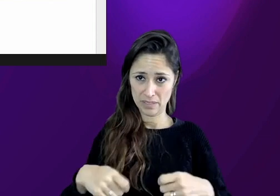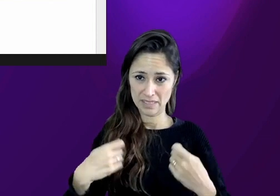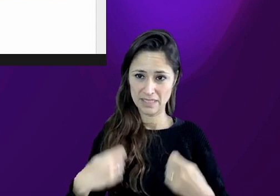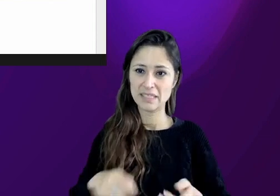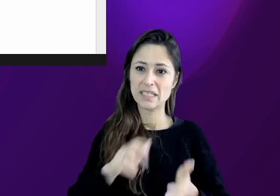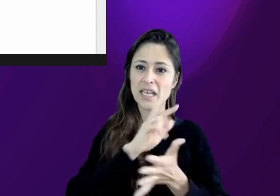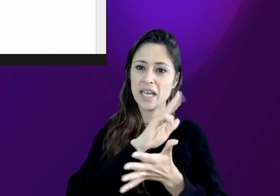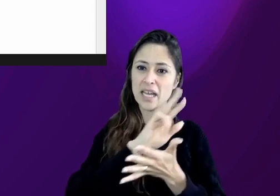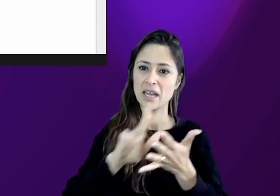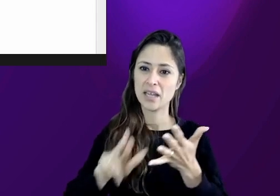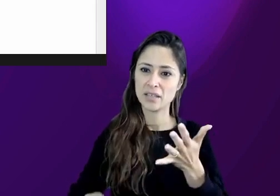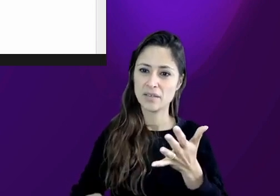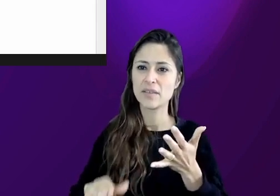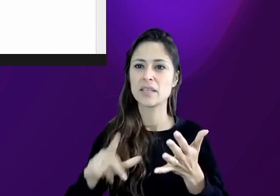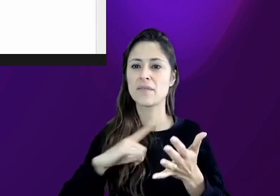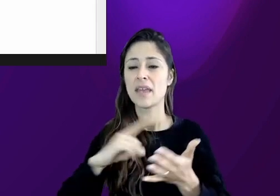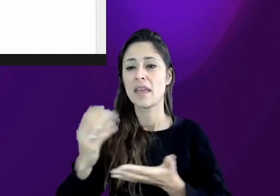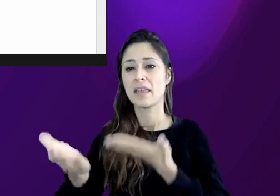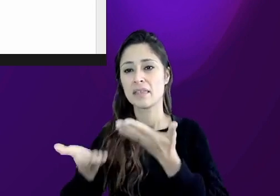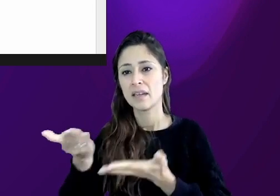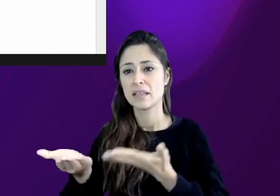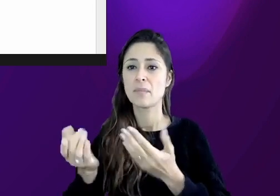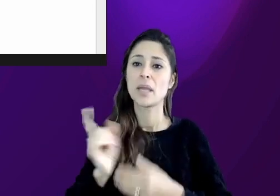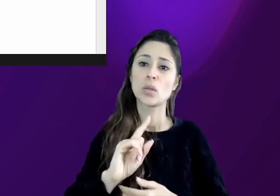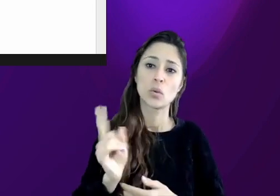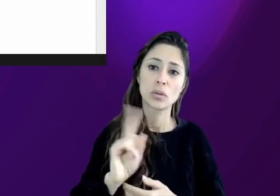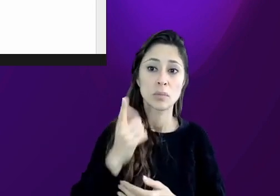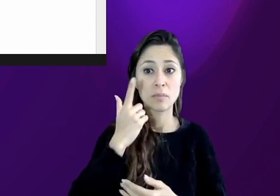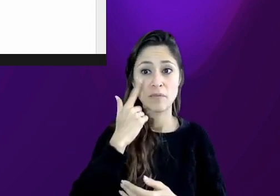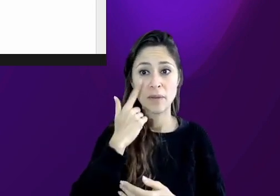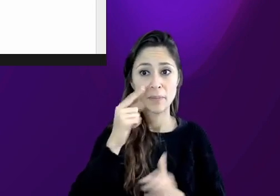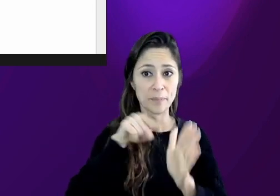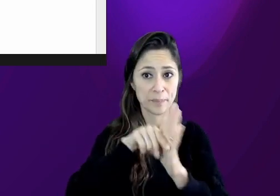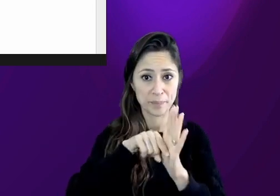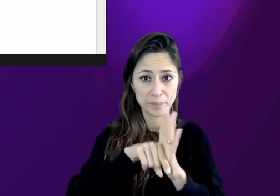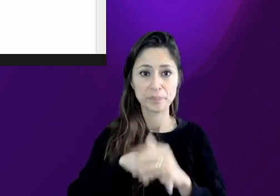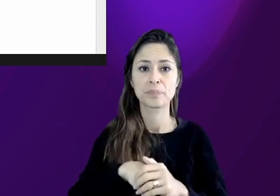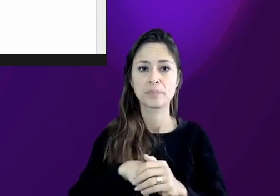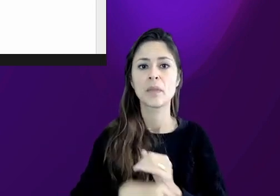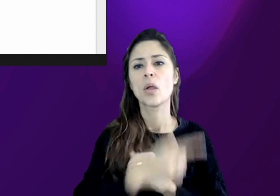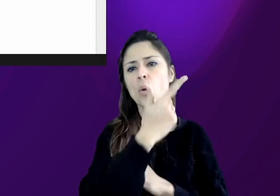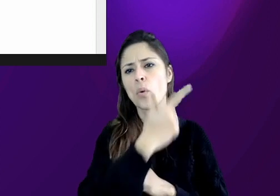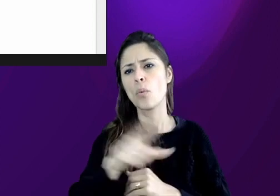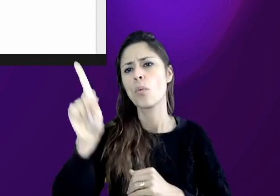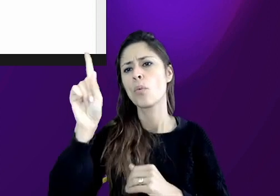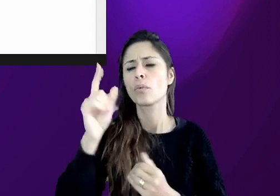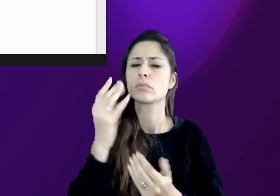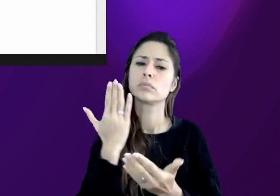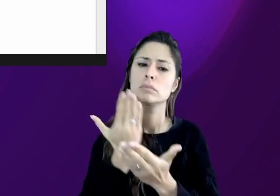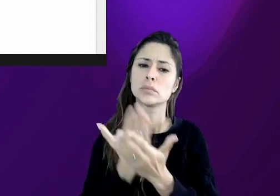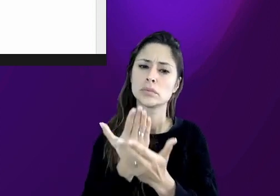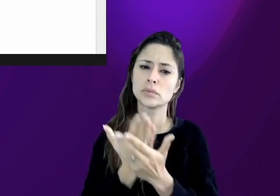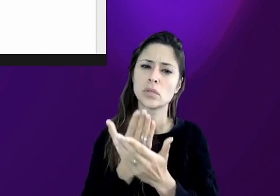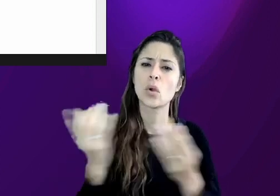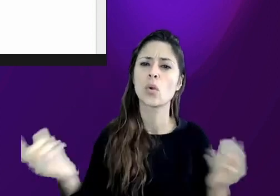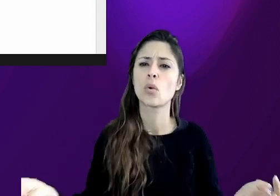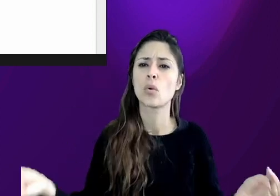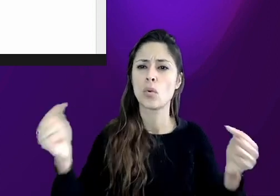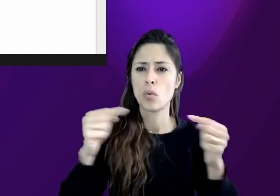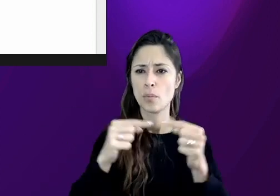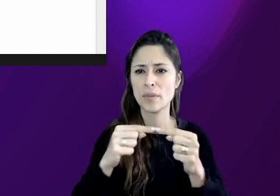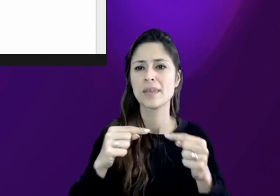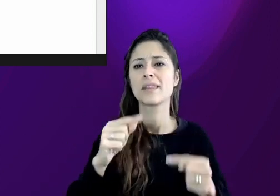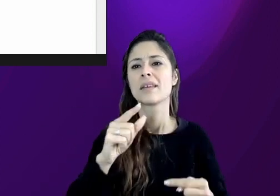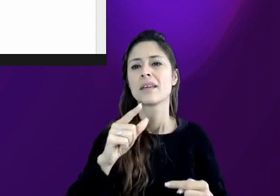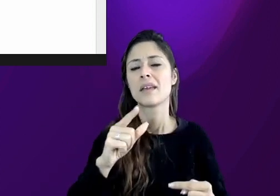vai fazer o tratamento neoadjuvante. Esse é um outro estudo que avalia uma outra combinação que a gente tem disponível,